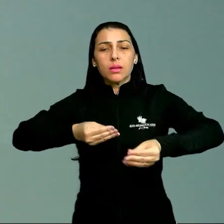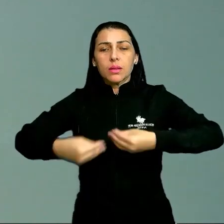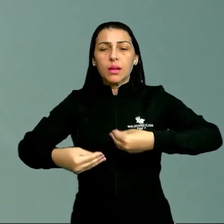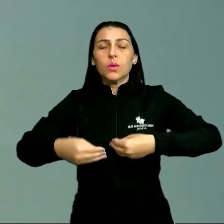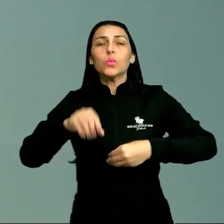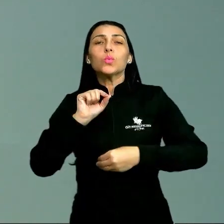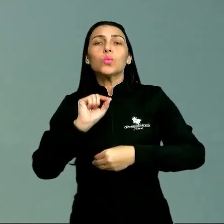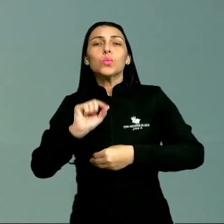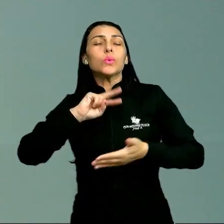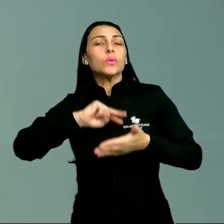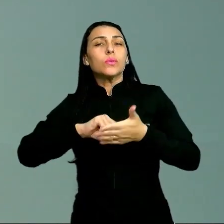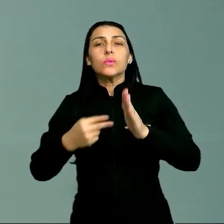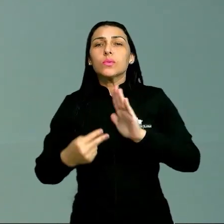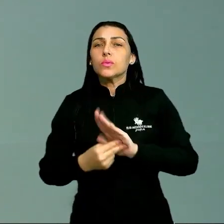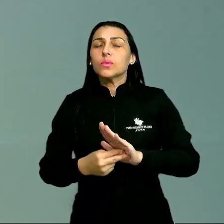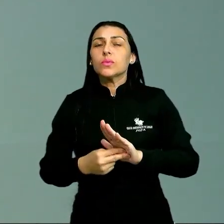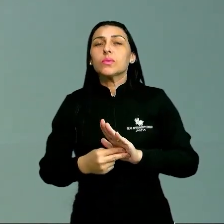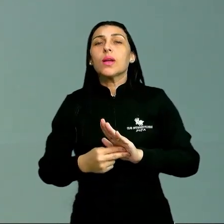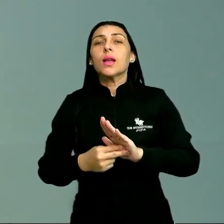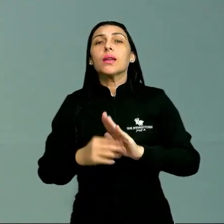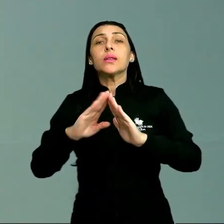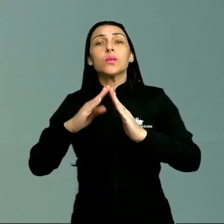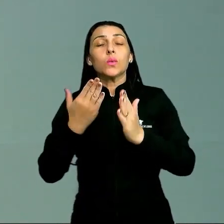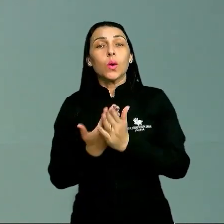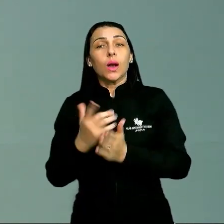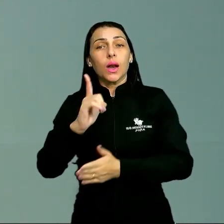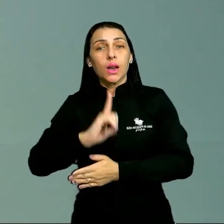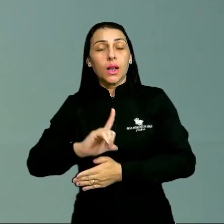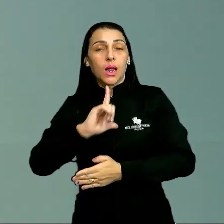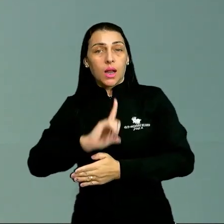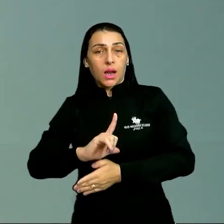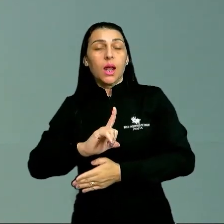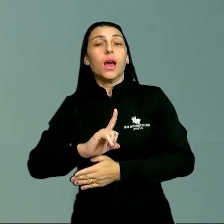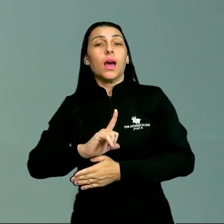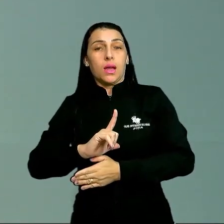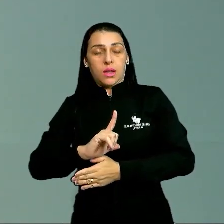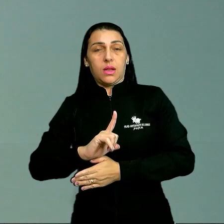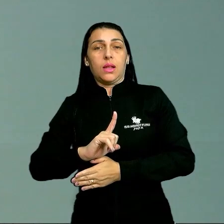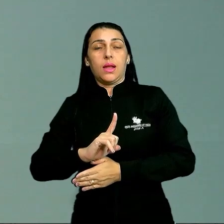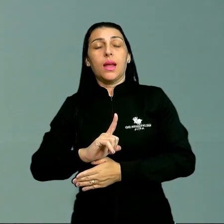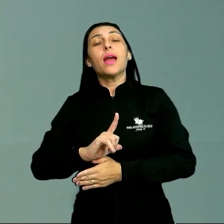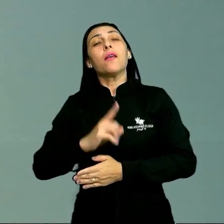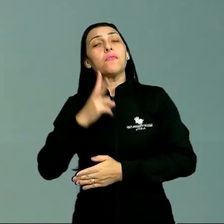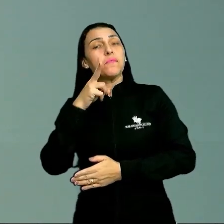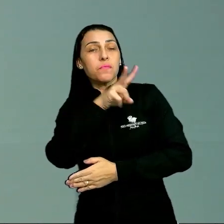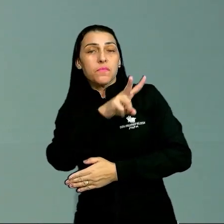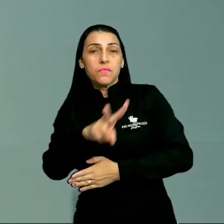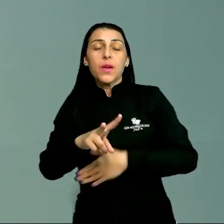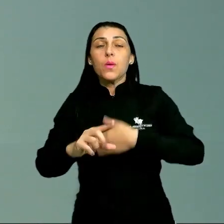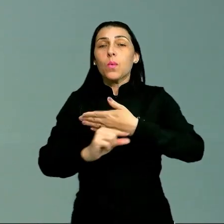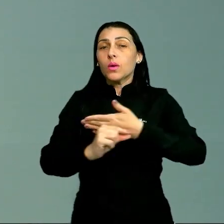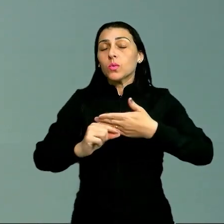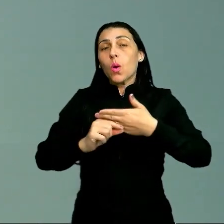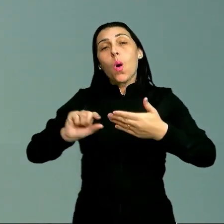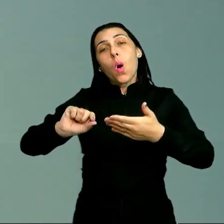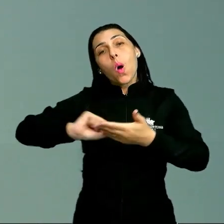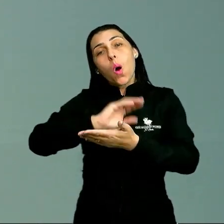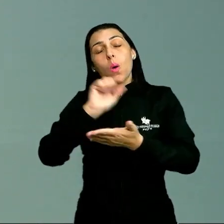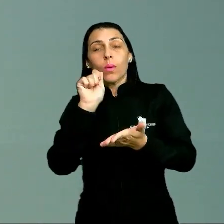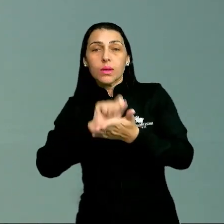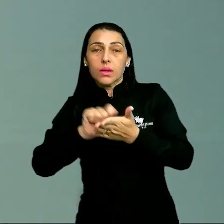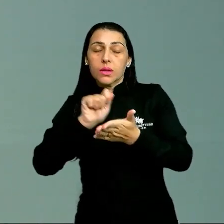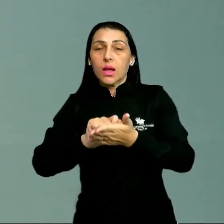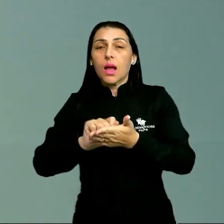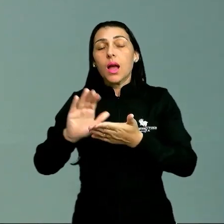no sentido de escola literária em que se encaixam. Então, é comum a gente ver um autor ou escritor,